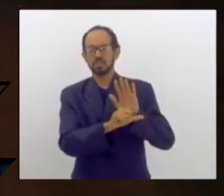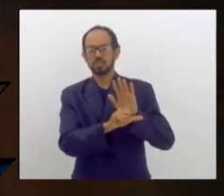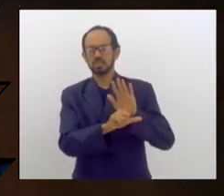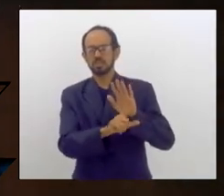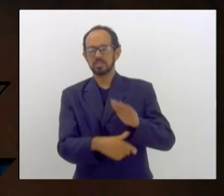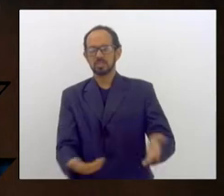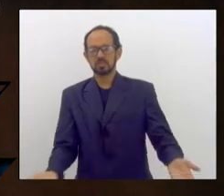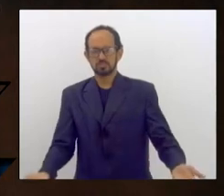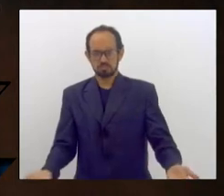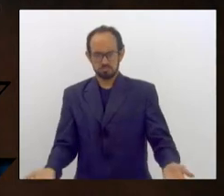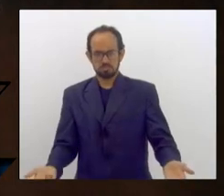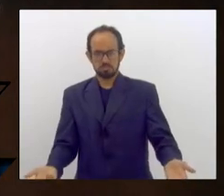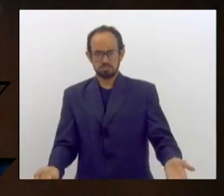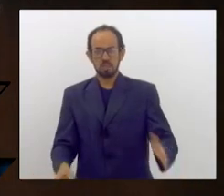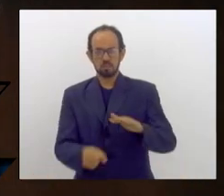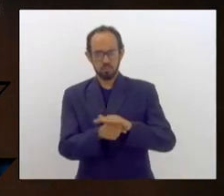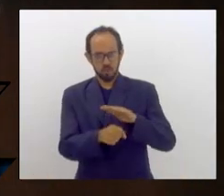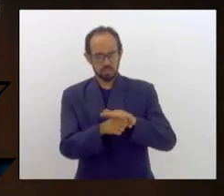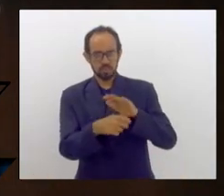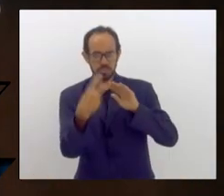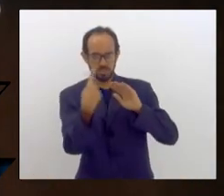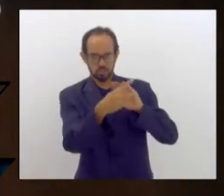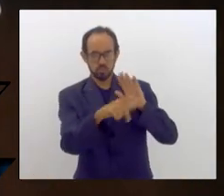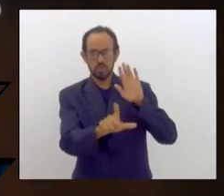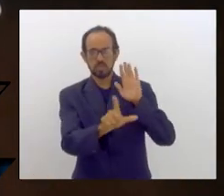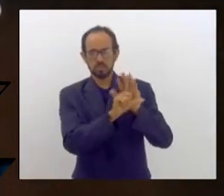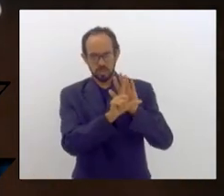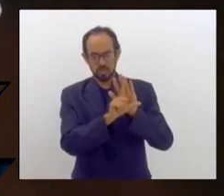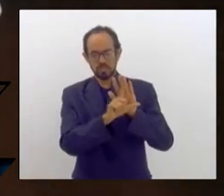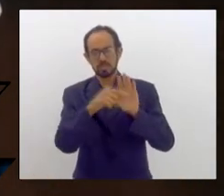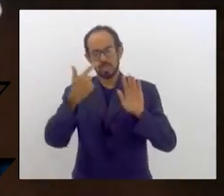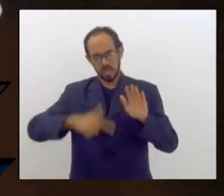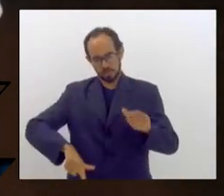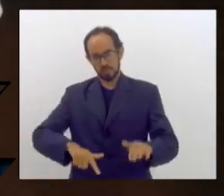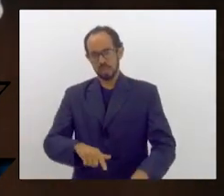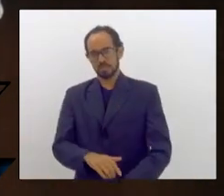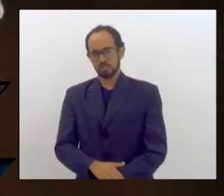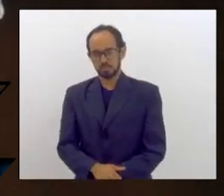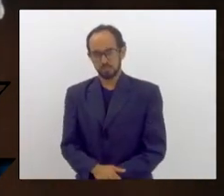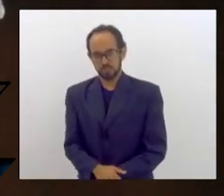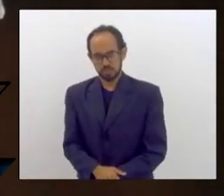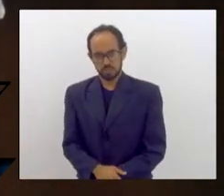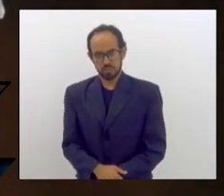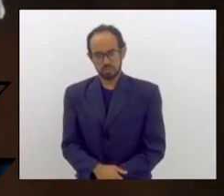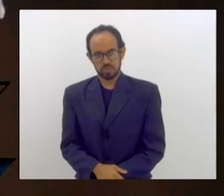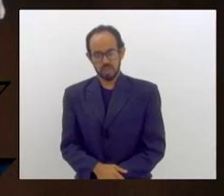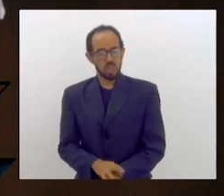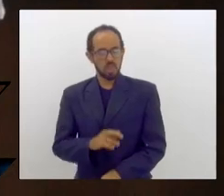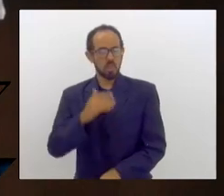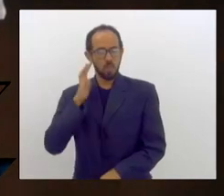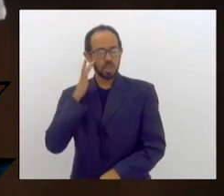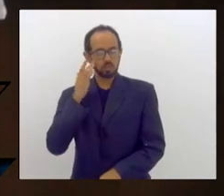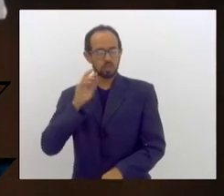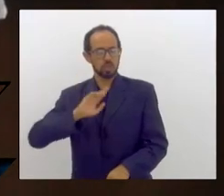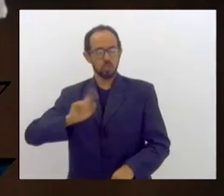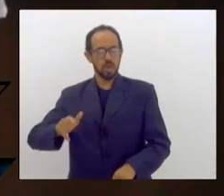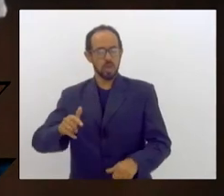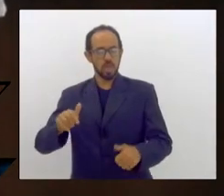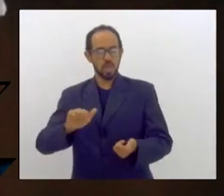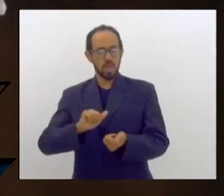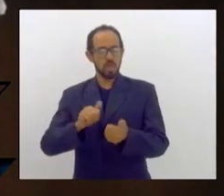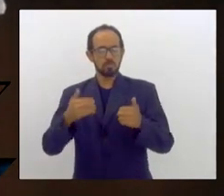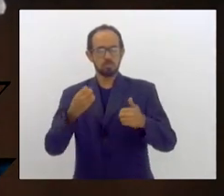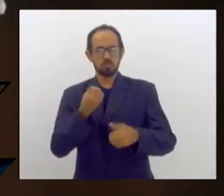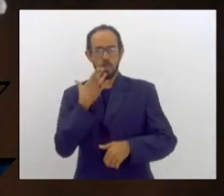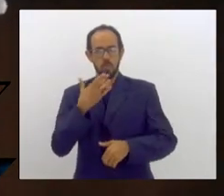foda-se vocês, foda-se suas leis. Ele repete 3 vezes e eu não acho que seja adequado, senhor presidente, numa casa